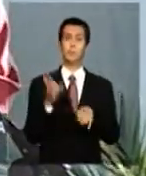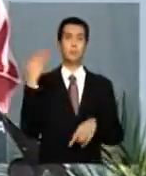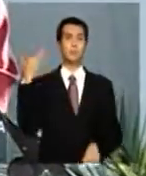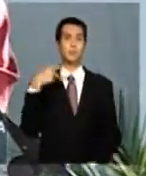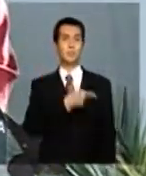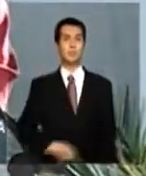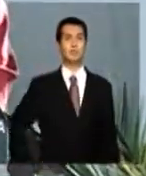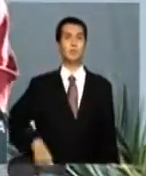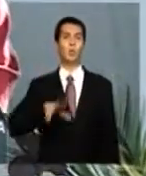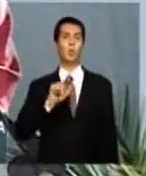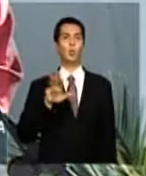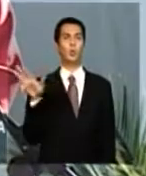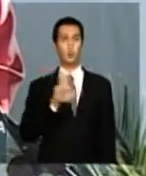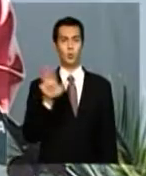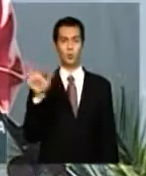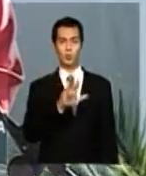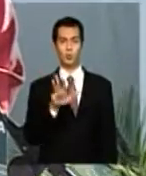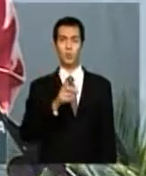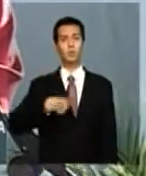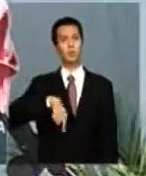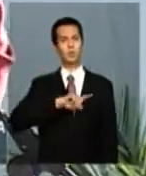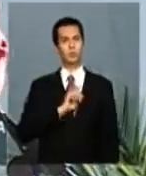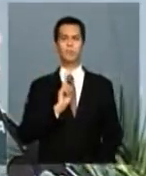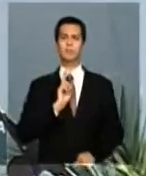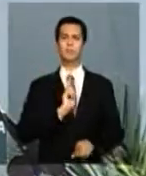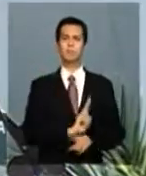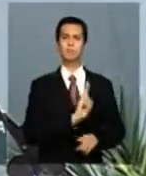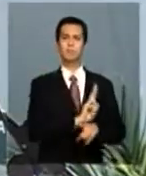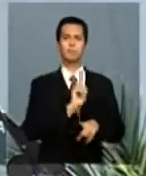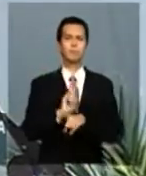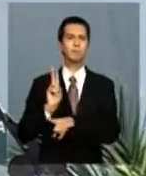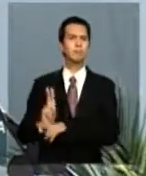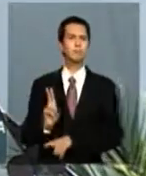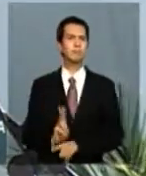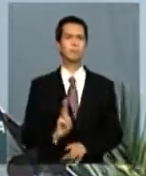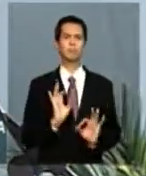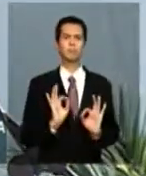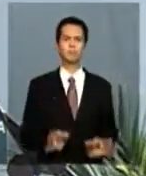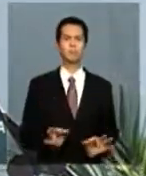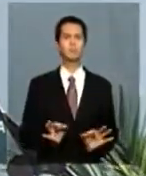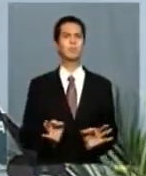Lula, nós tivemos o cuidado de